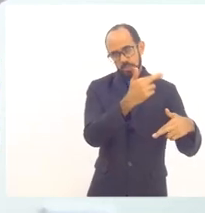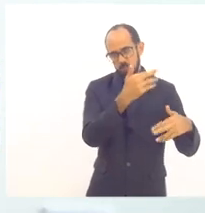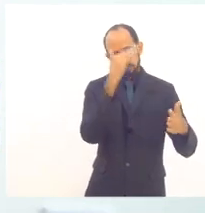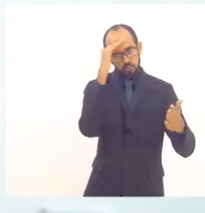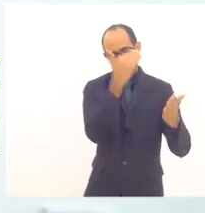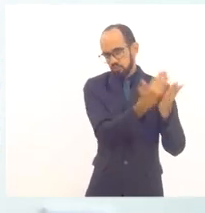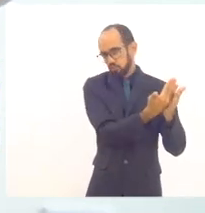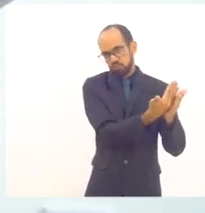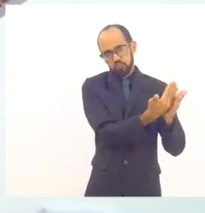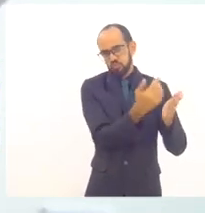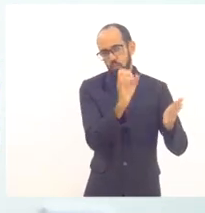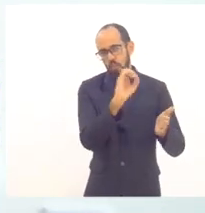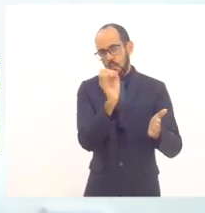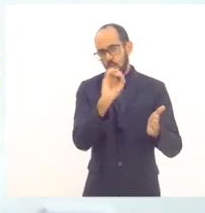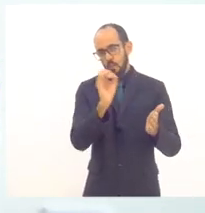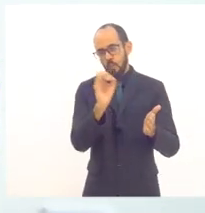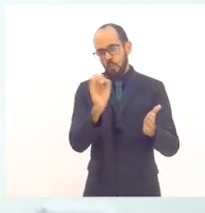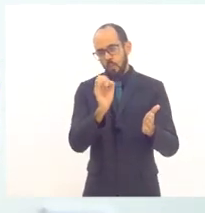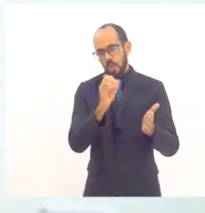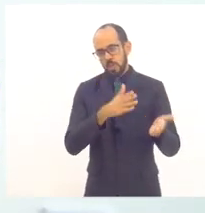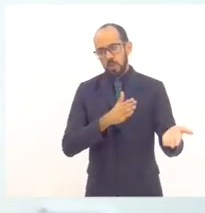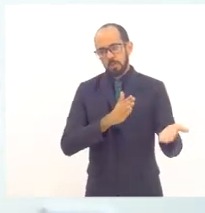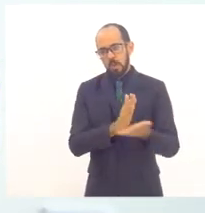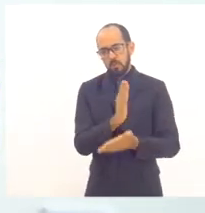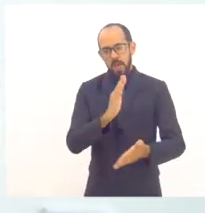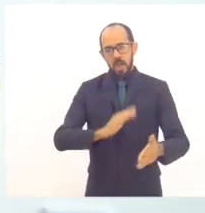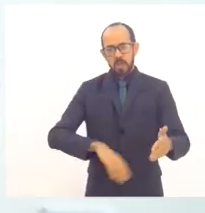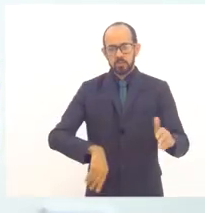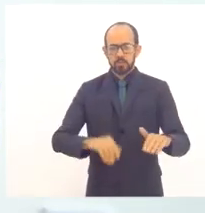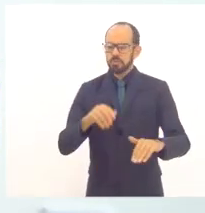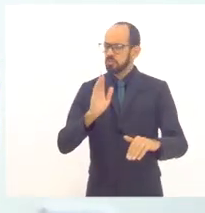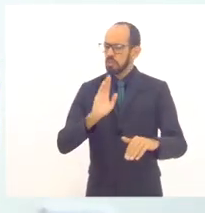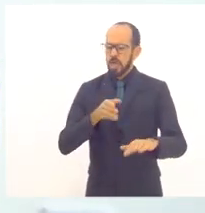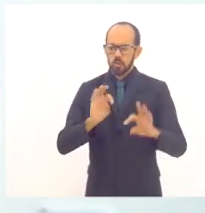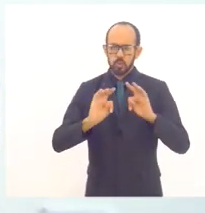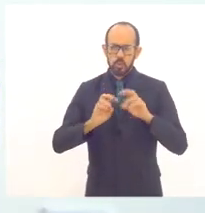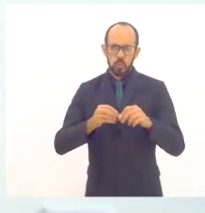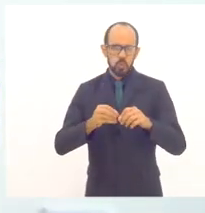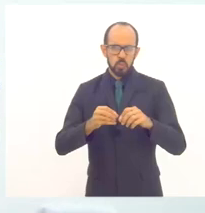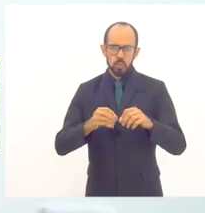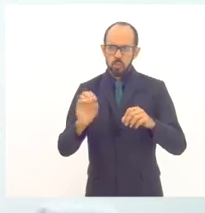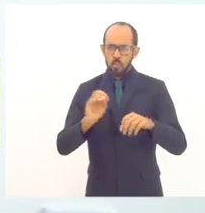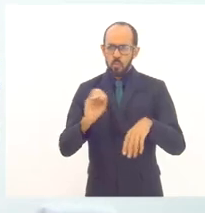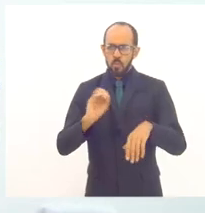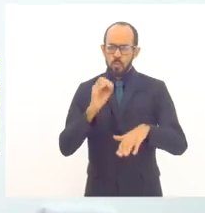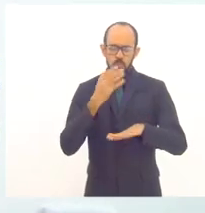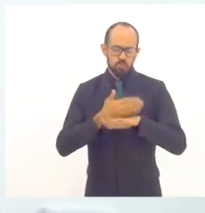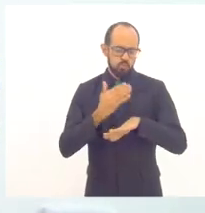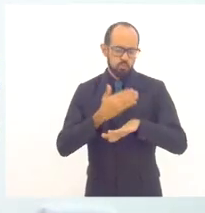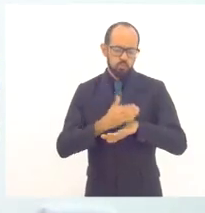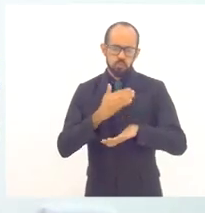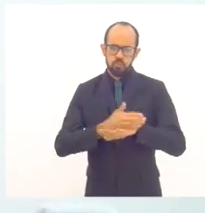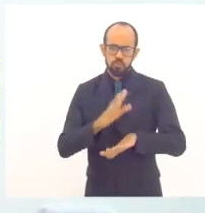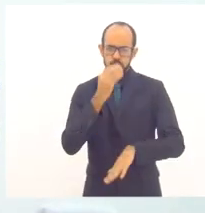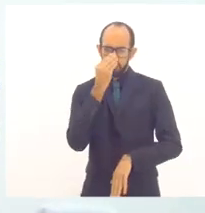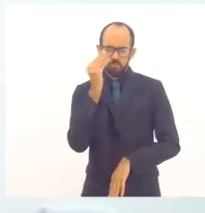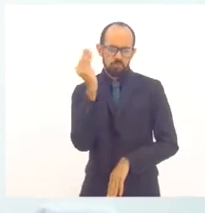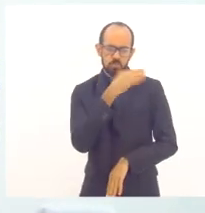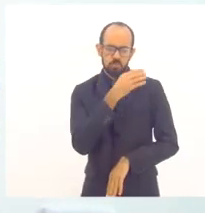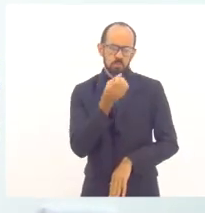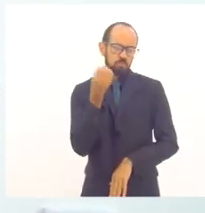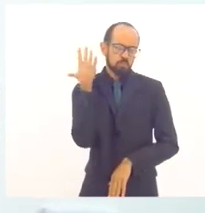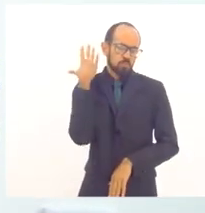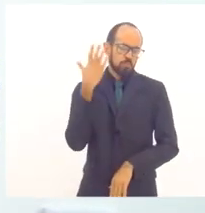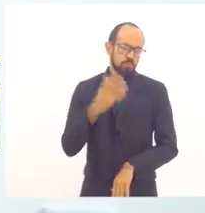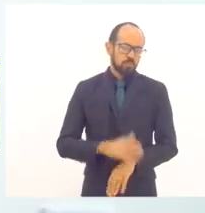leis aprovadas, carimbadas, regulamentadas, ninguém dá a menor pelota.